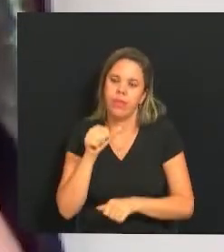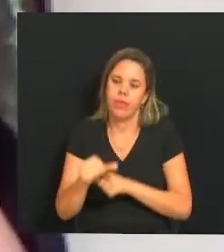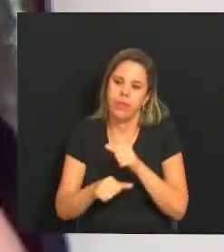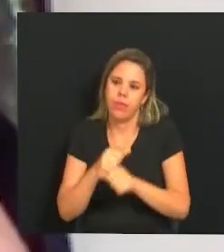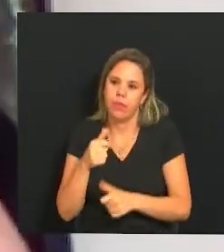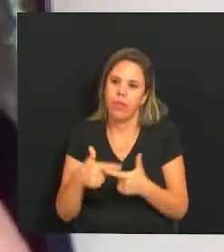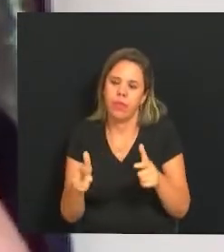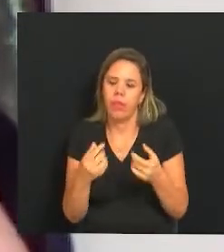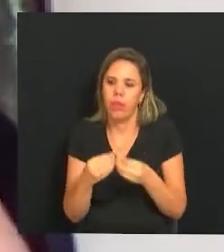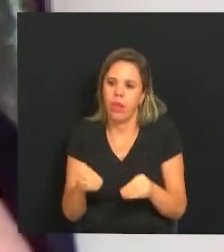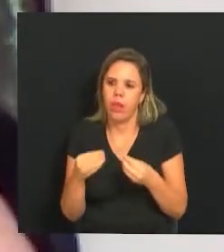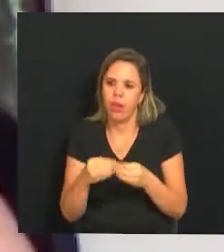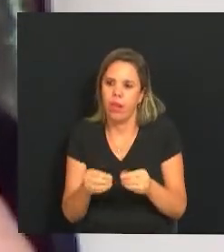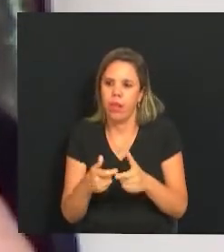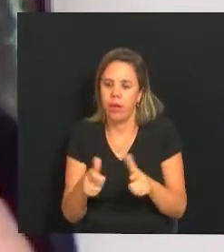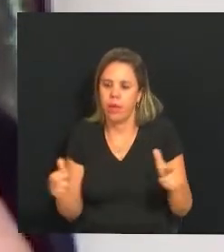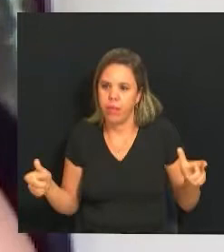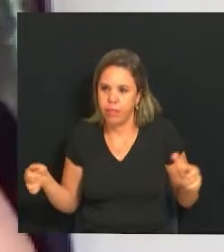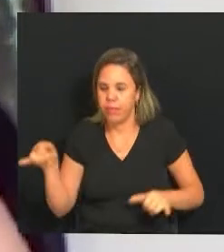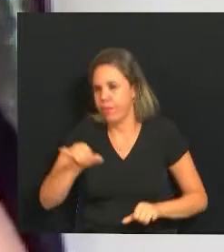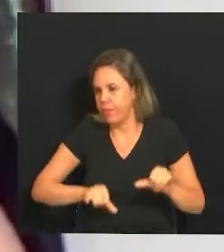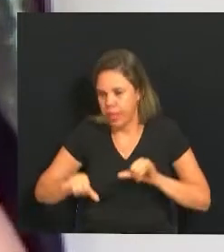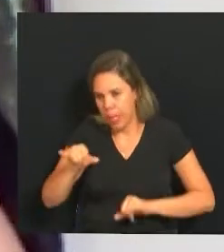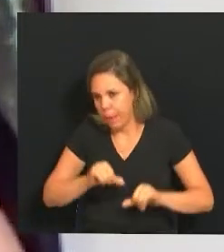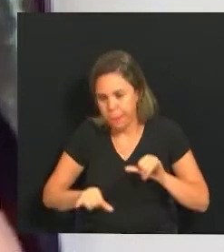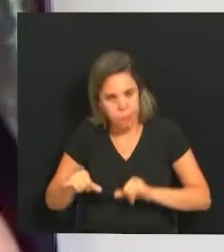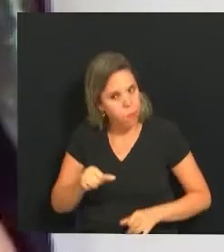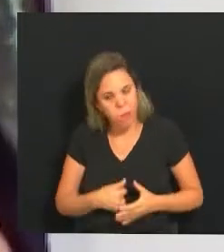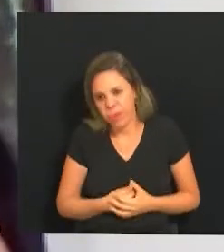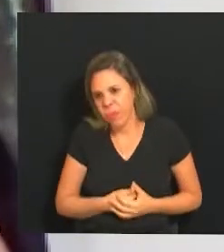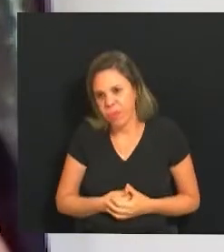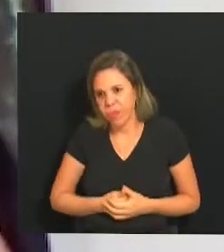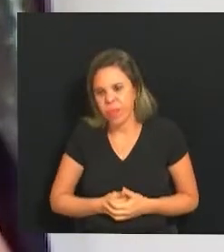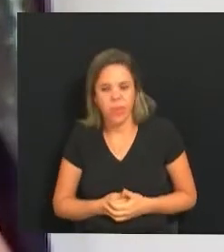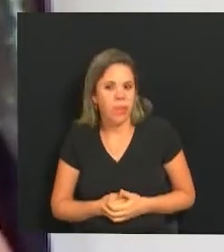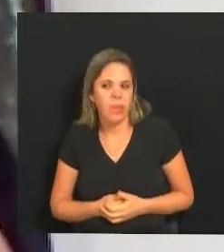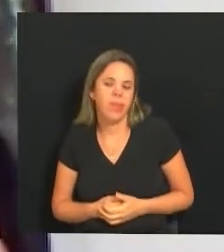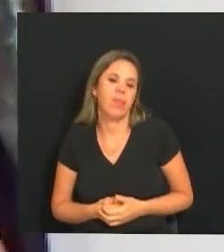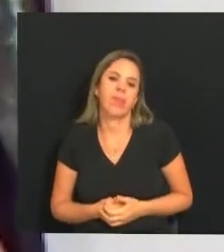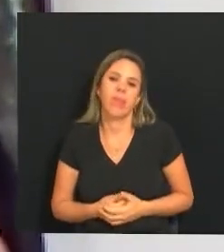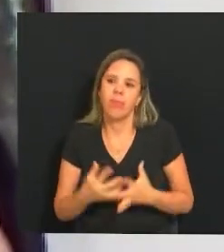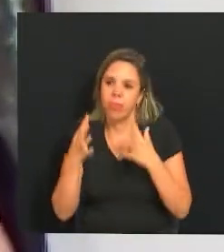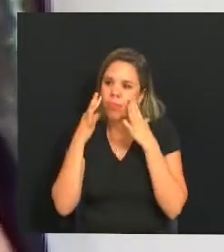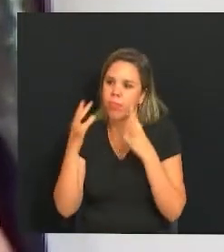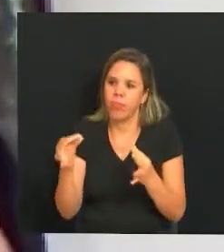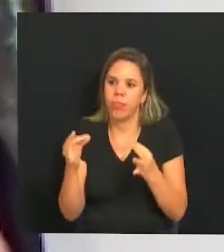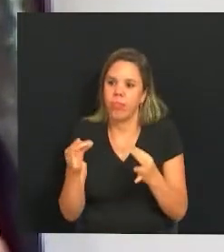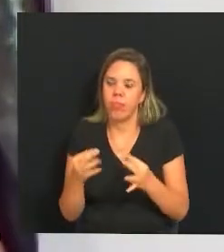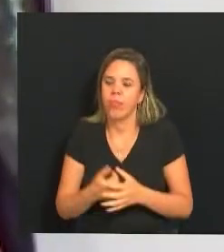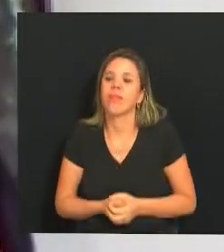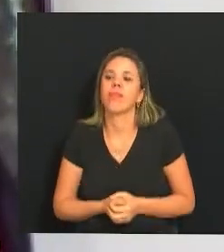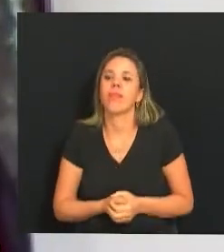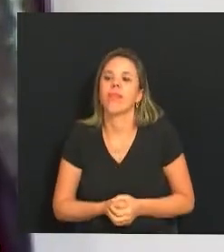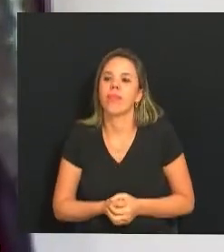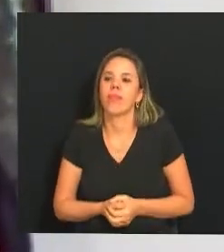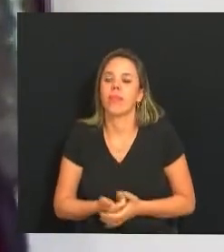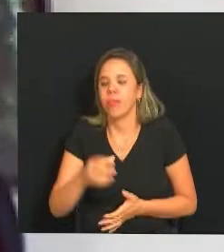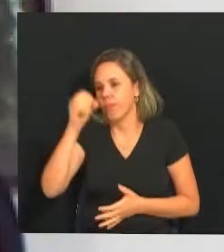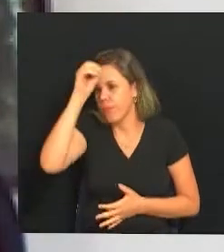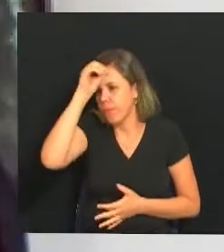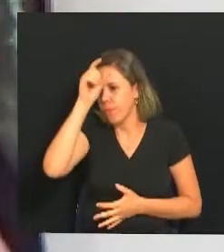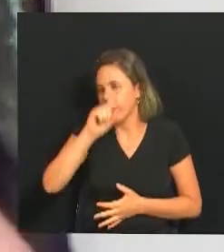guerras de maior impacto químico, e isso é algo também a ser observado. Então, a gente não